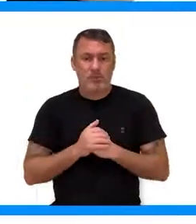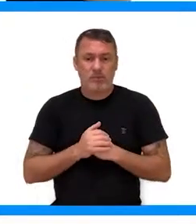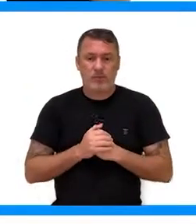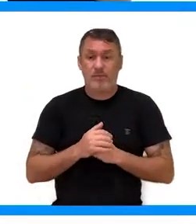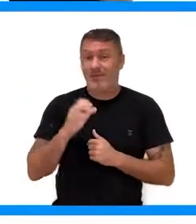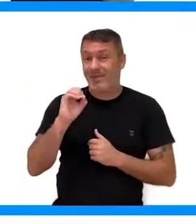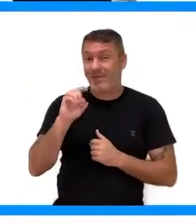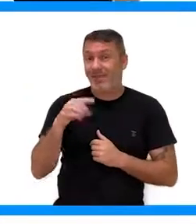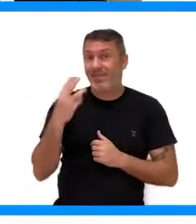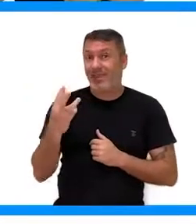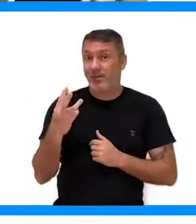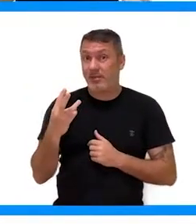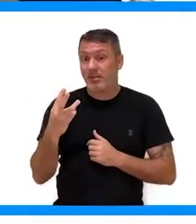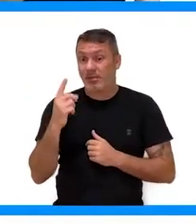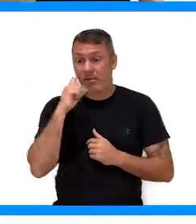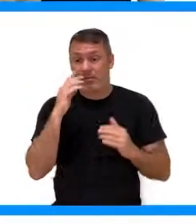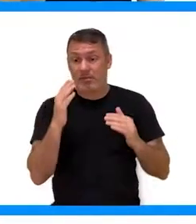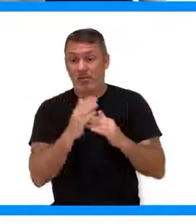Repetindo,